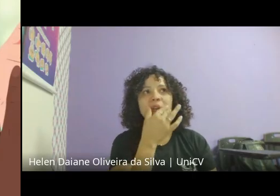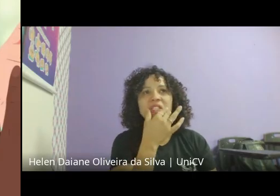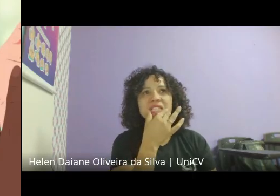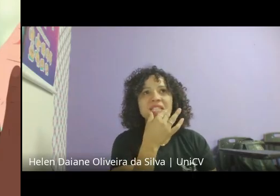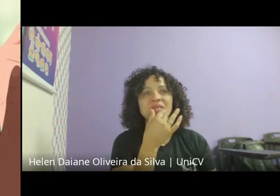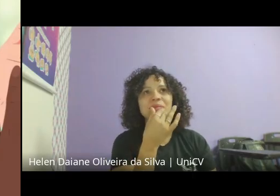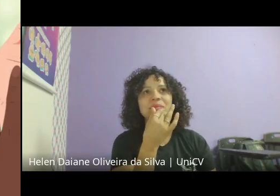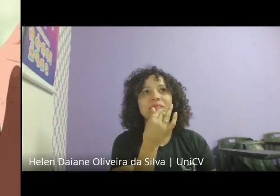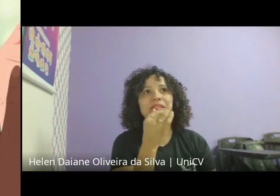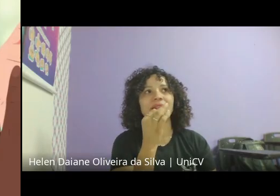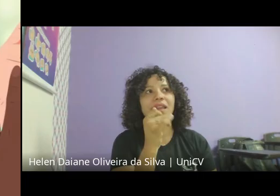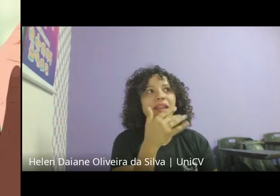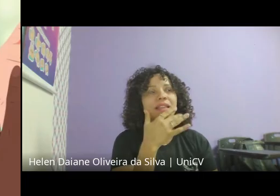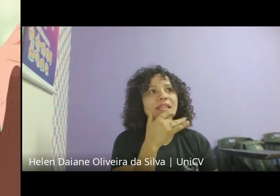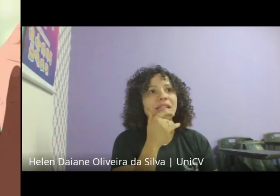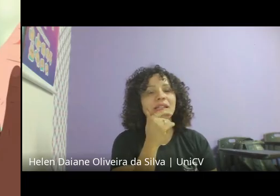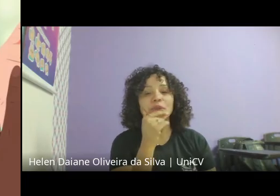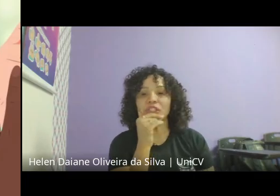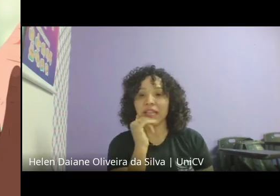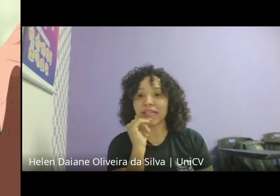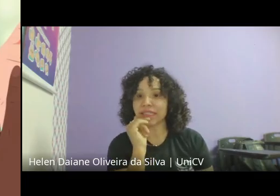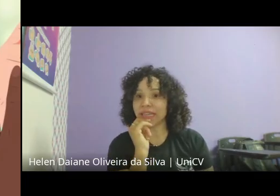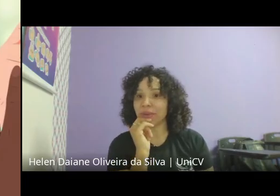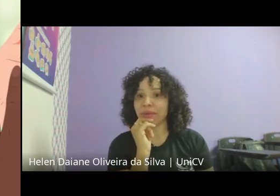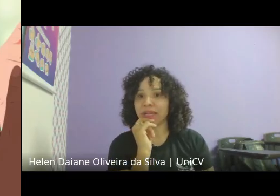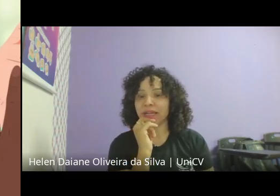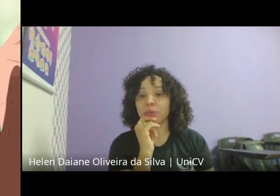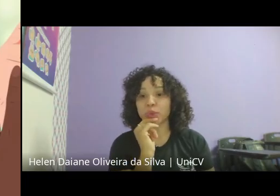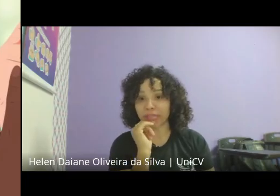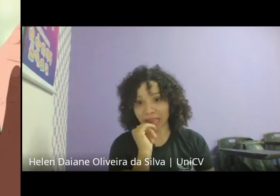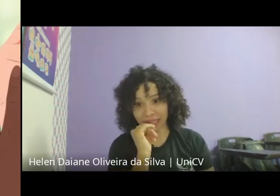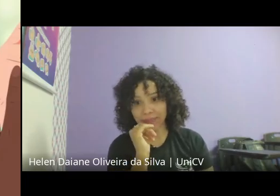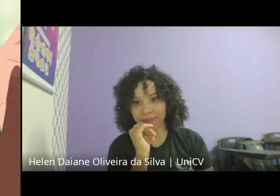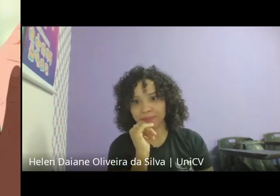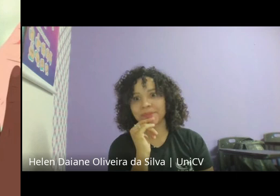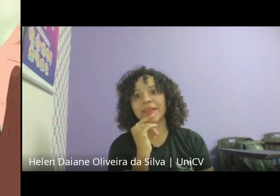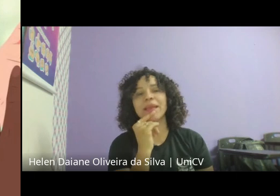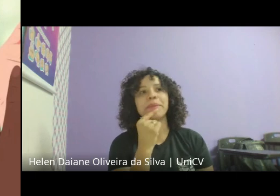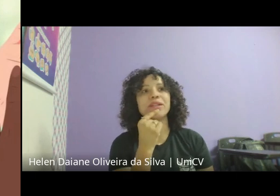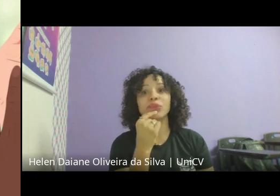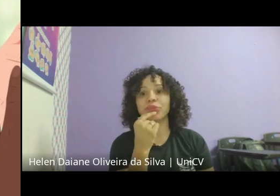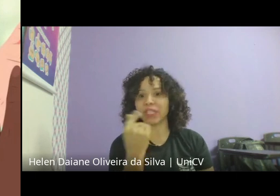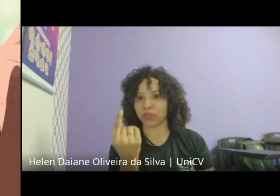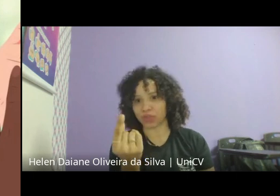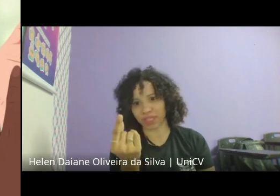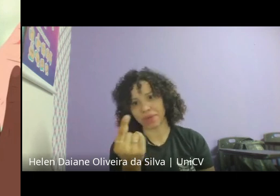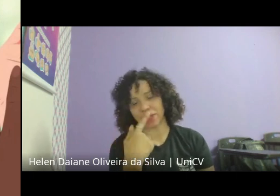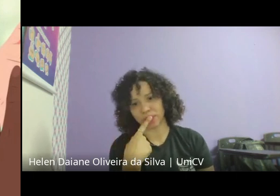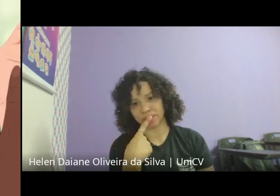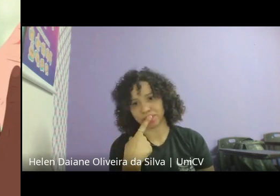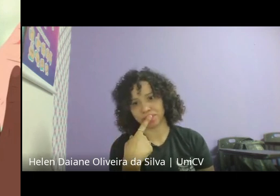Como eu posso dizer? Não chega a ser um sotaque, mas é um vício